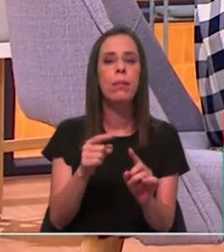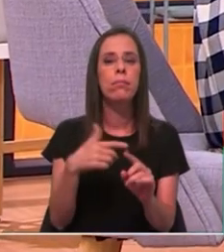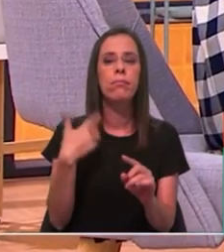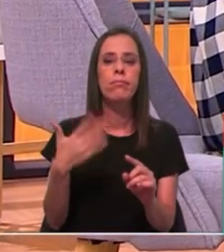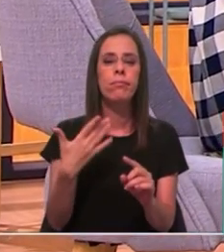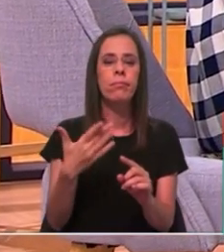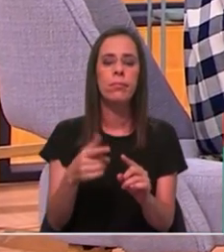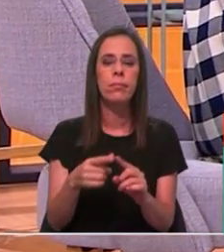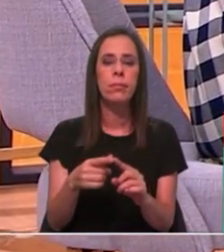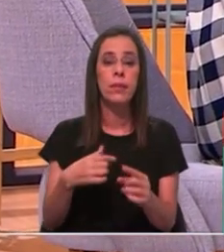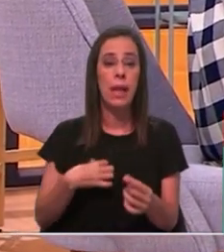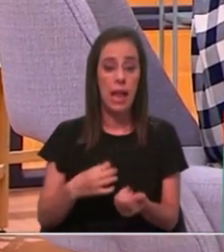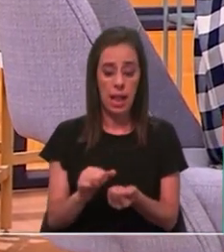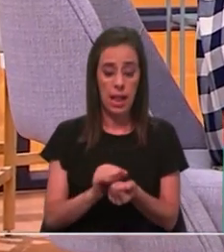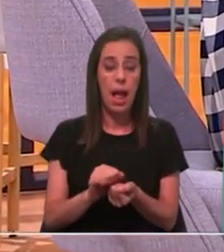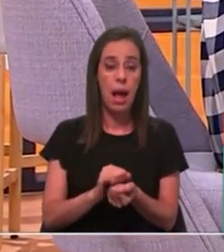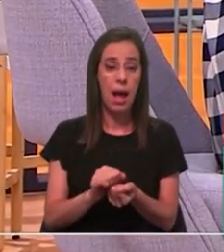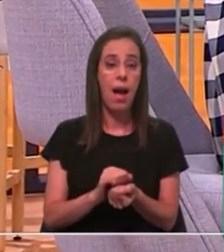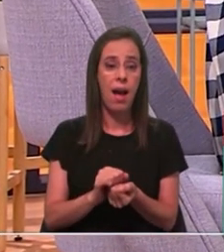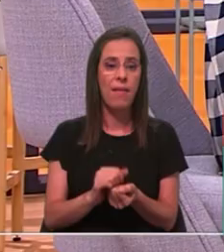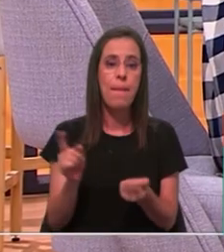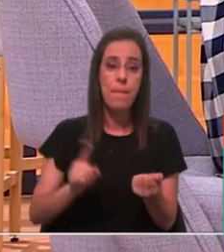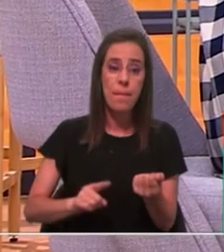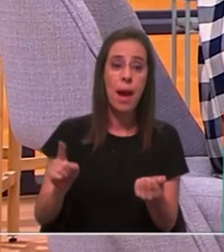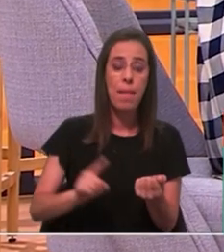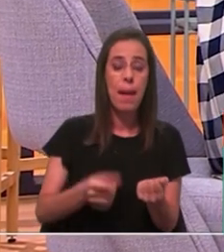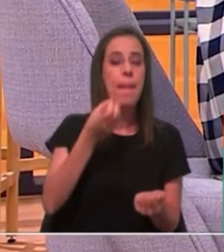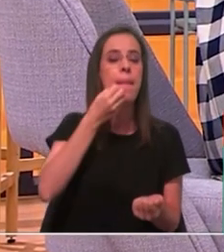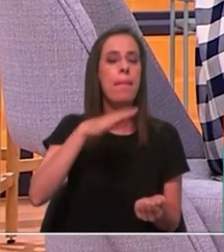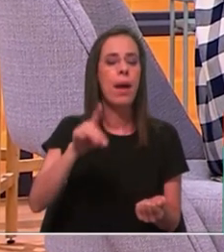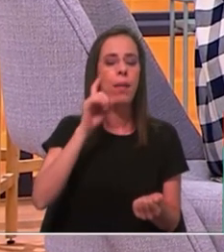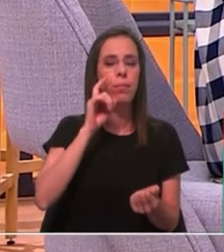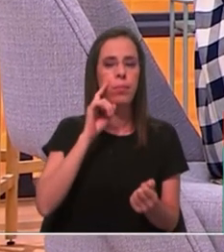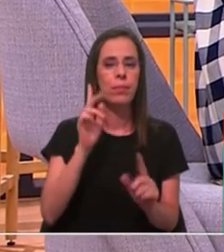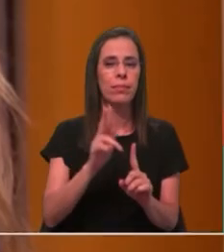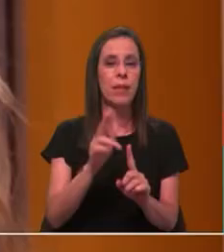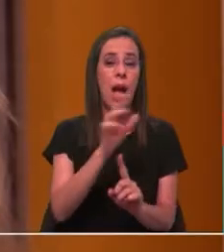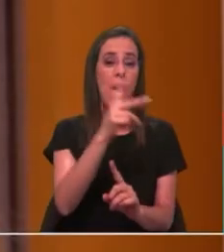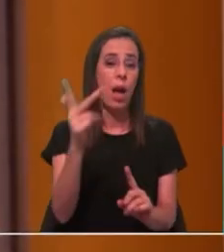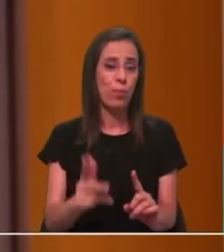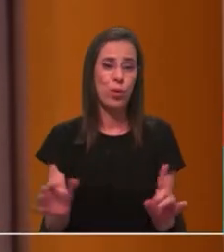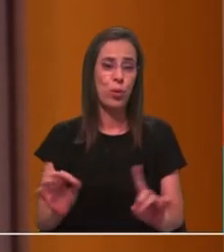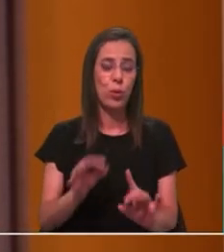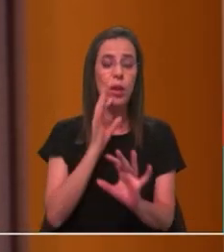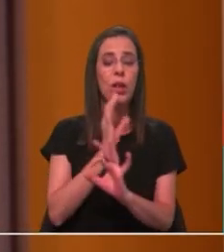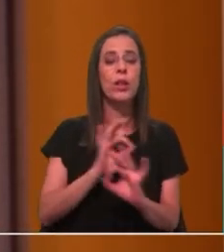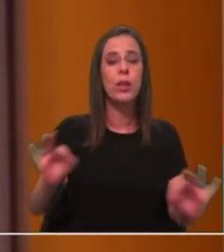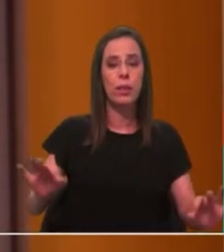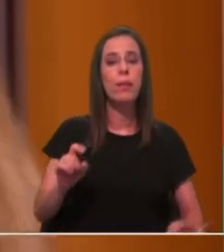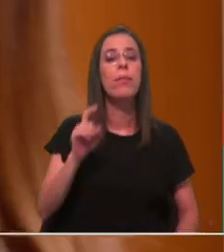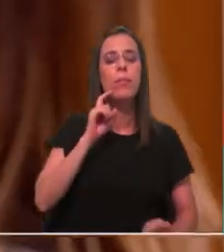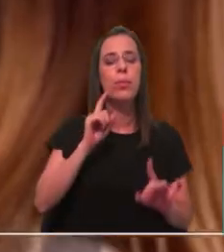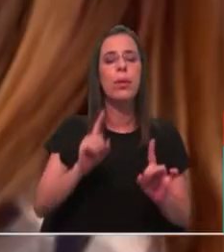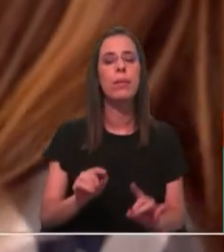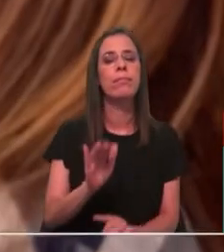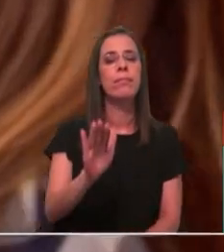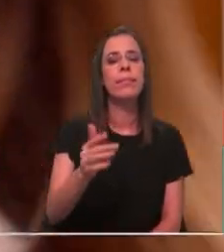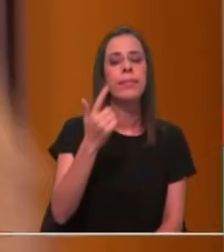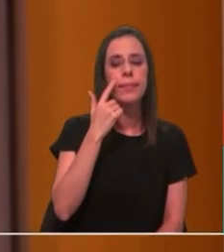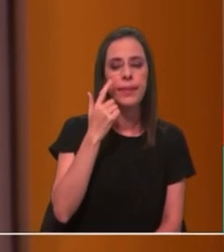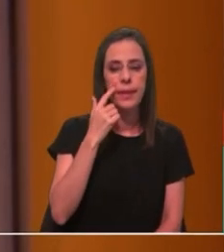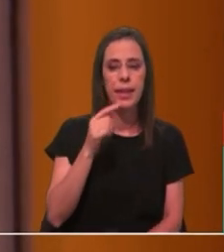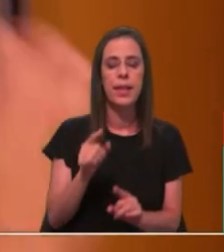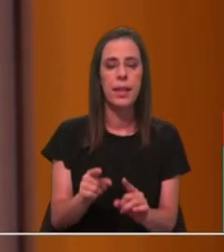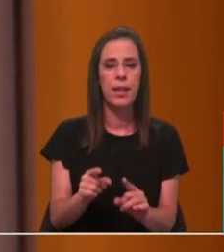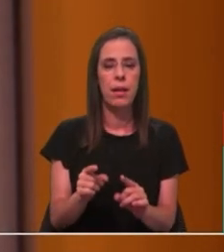desgastando à medida que vamos lavando as roupas. Portanto, não é uma proteção absoluta, é uma excelente proteção, mas chamar a atenção àquilo que